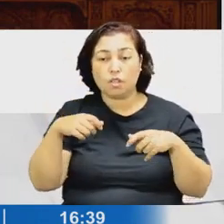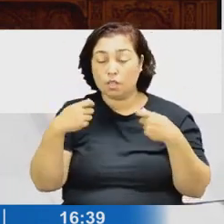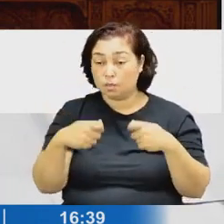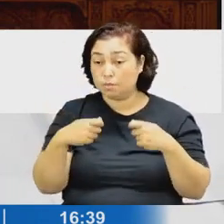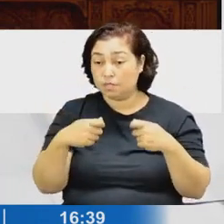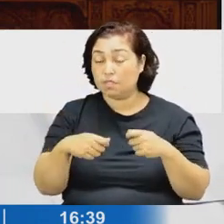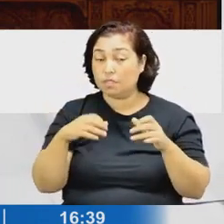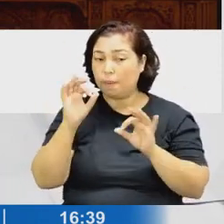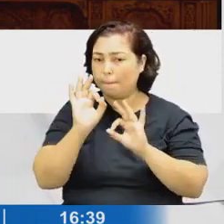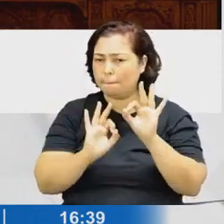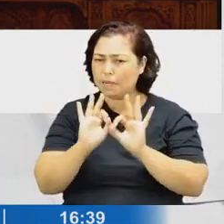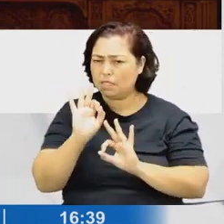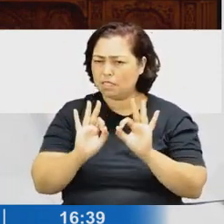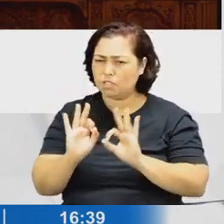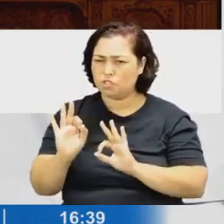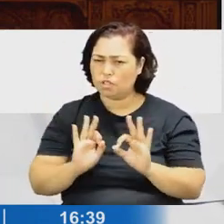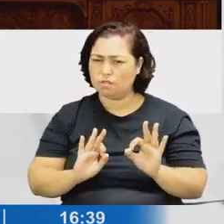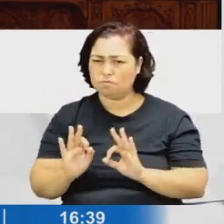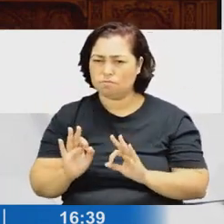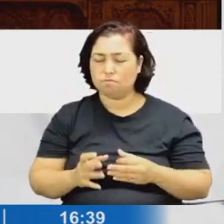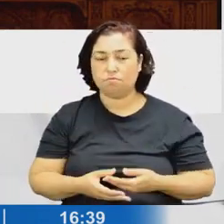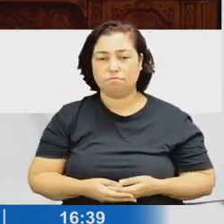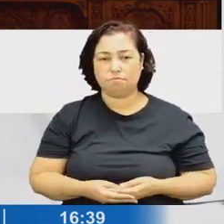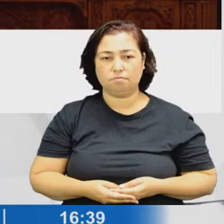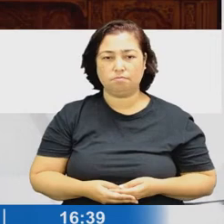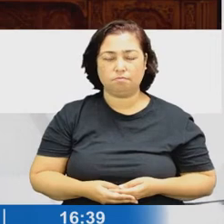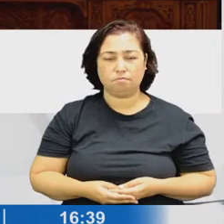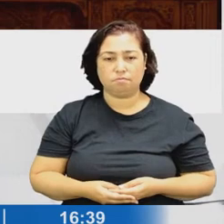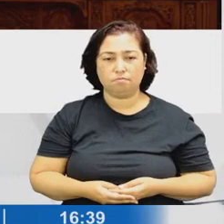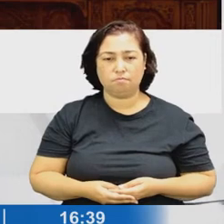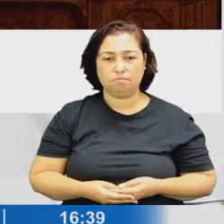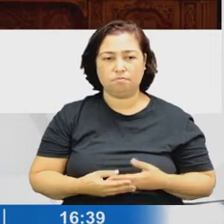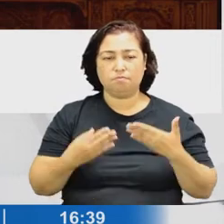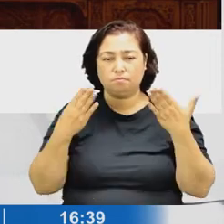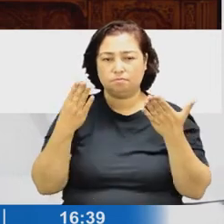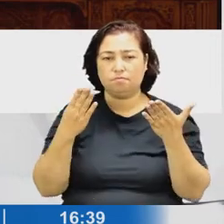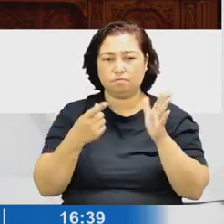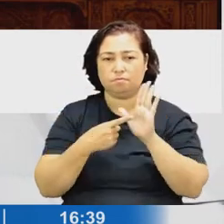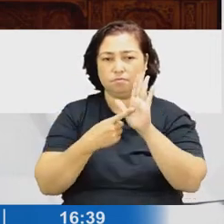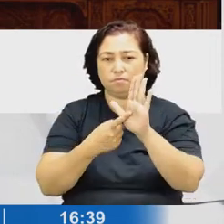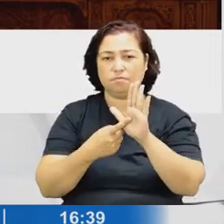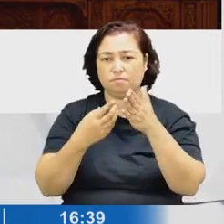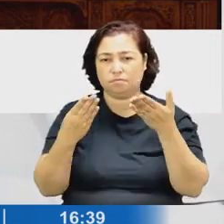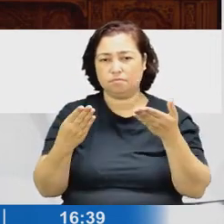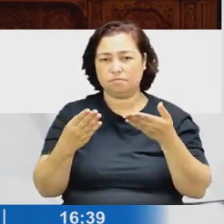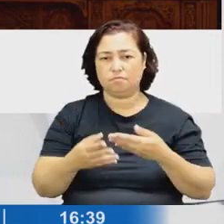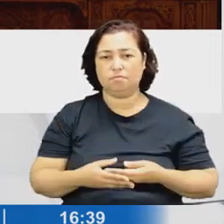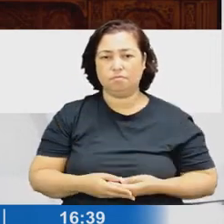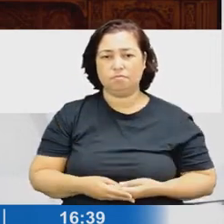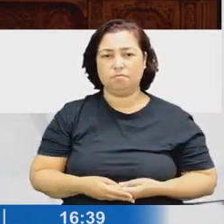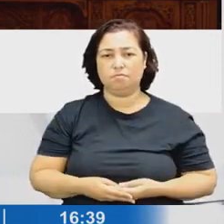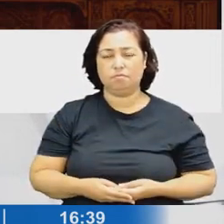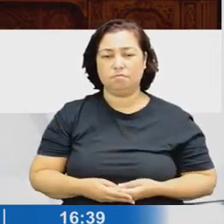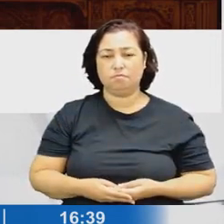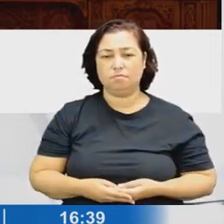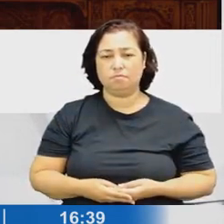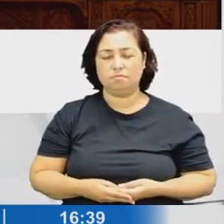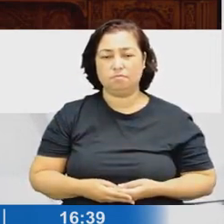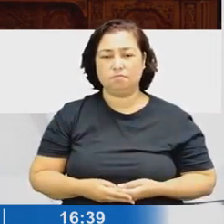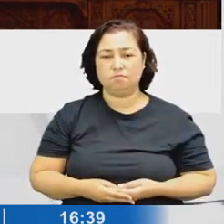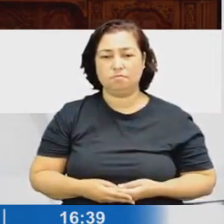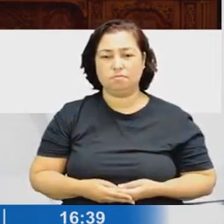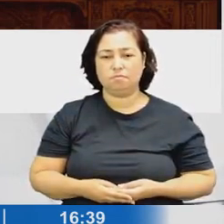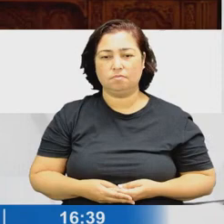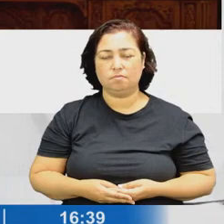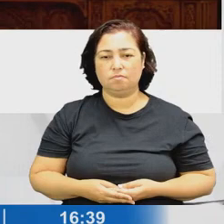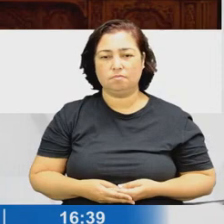planejar isso tudo é planejamento Olha só despachando sem gravata sem paletó que que ele quer passar